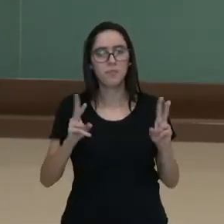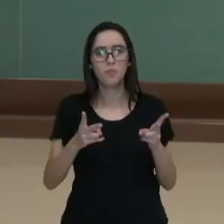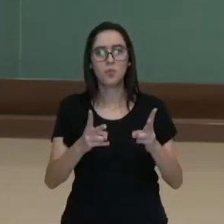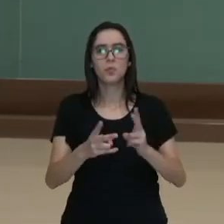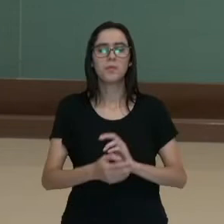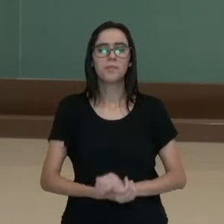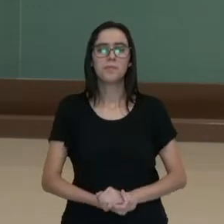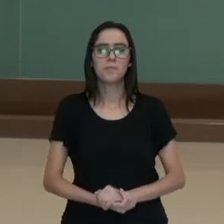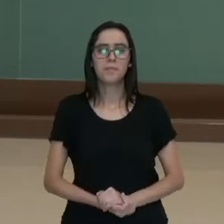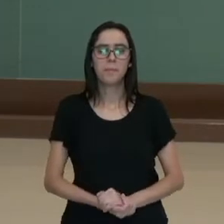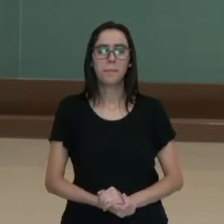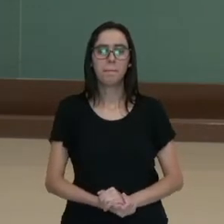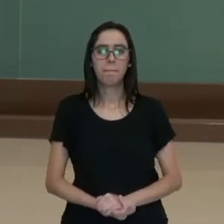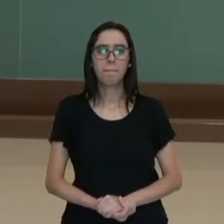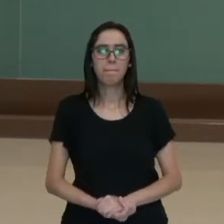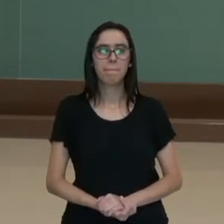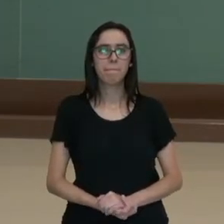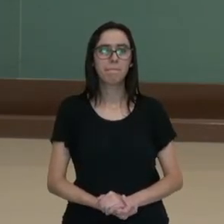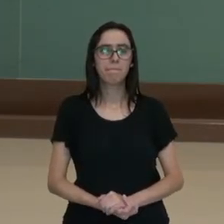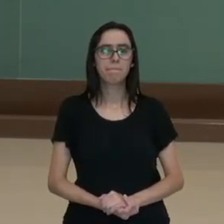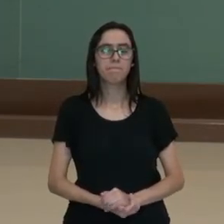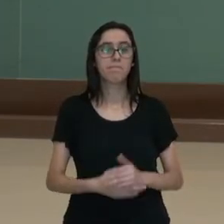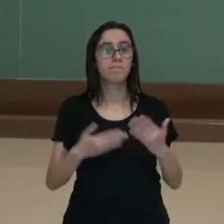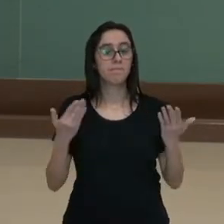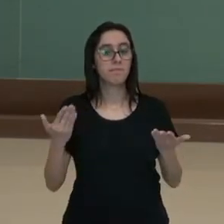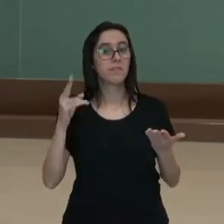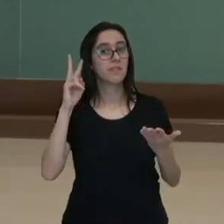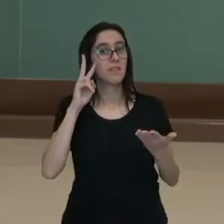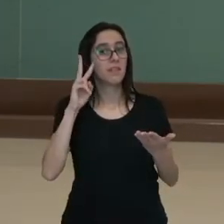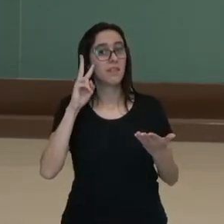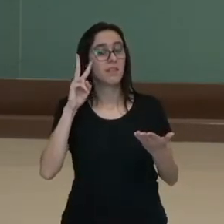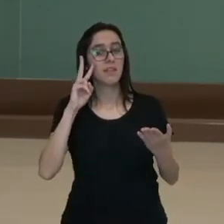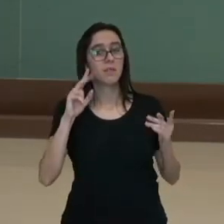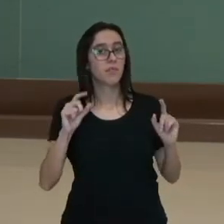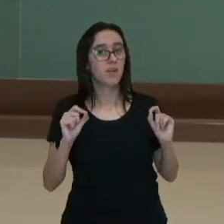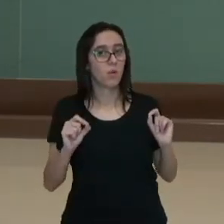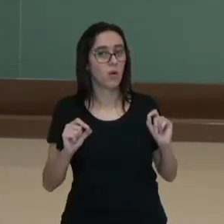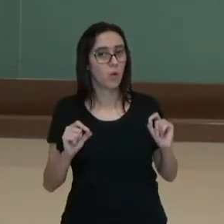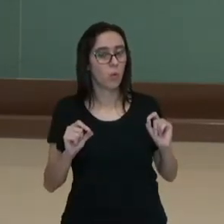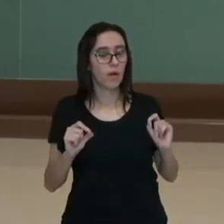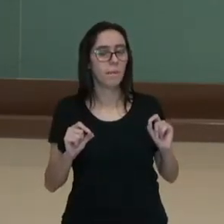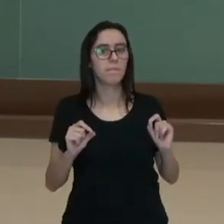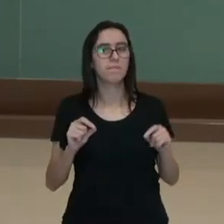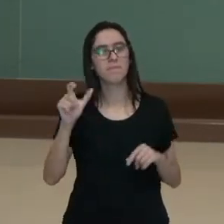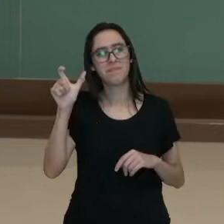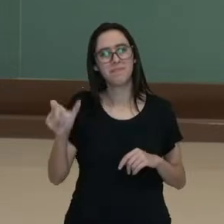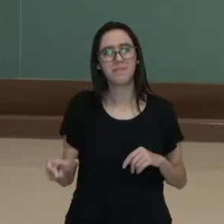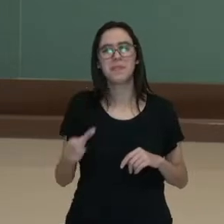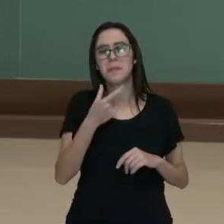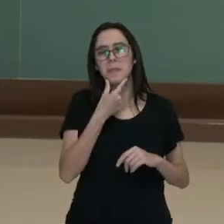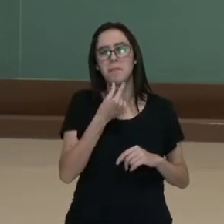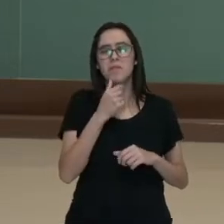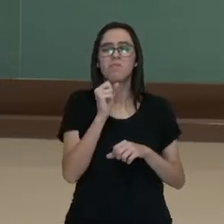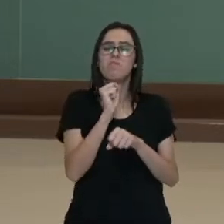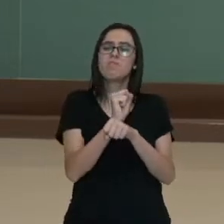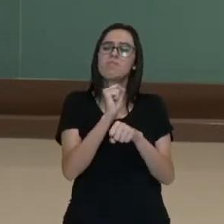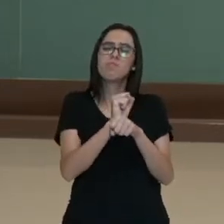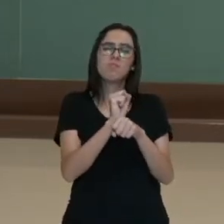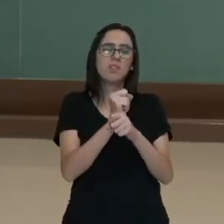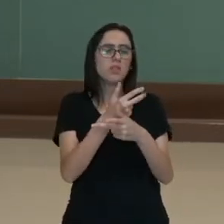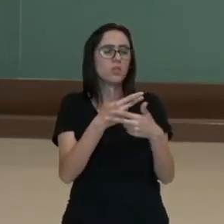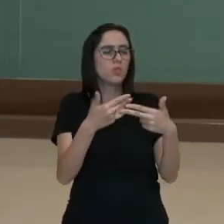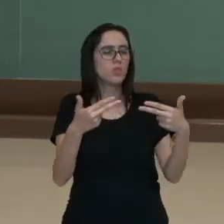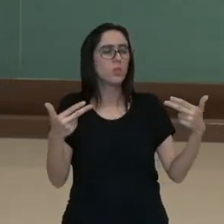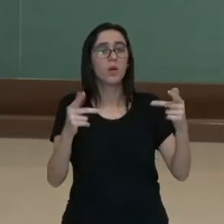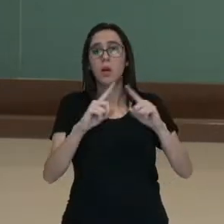seguir. E agora, lembrando lá do Miguelito, ele estava esperando algo. Só que não foi definido o que seria